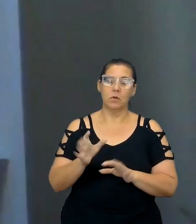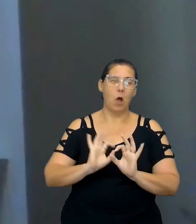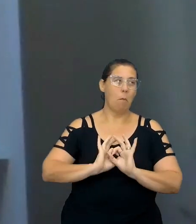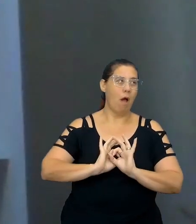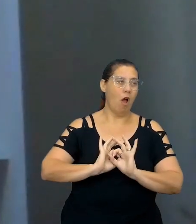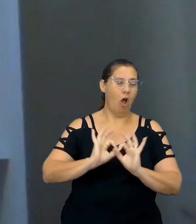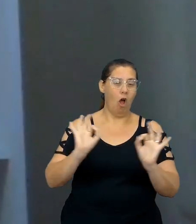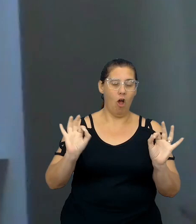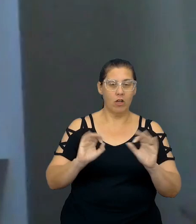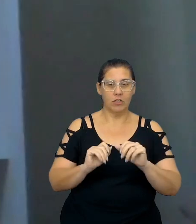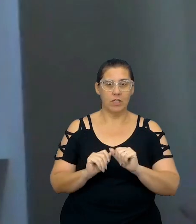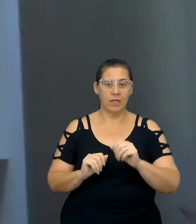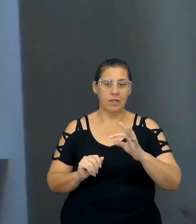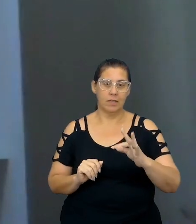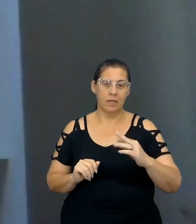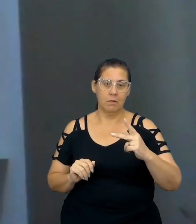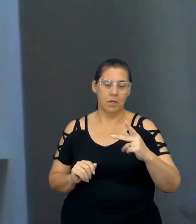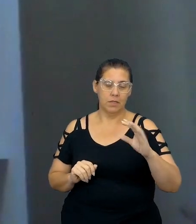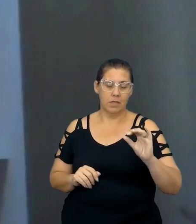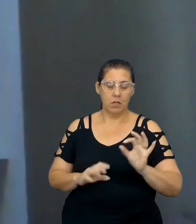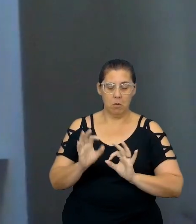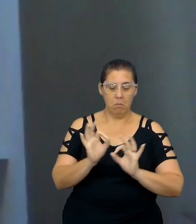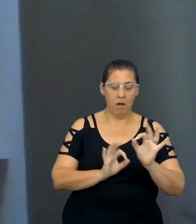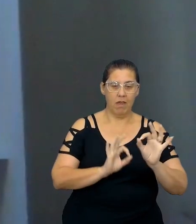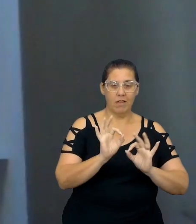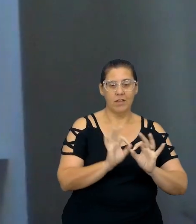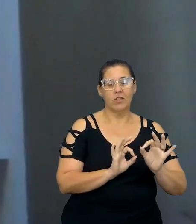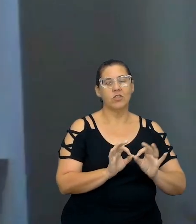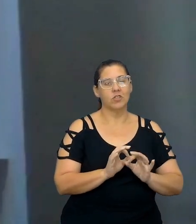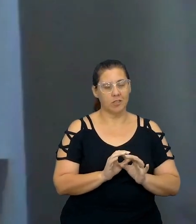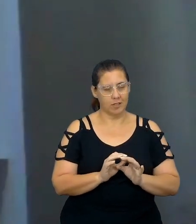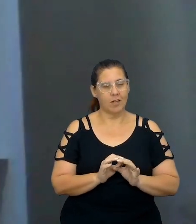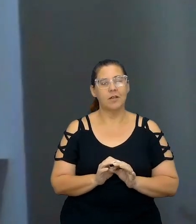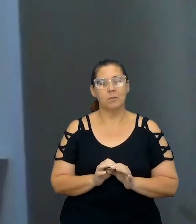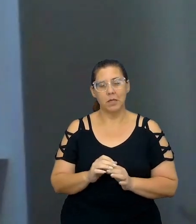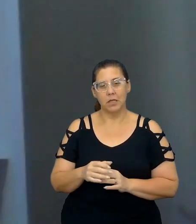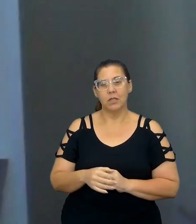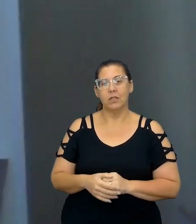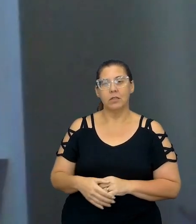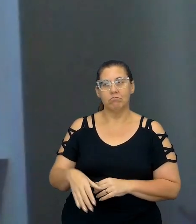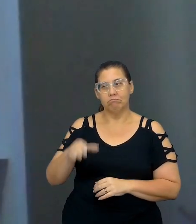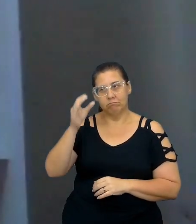ótima ATPC, no planejamento bastante consciente,